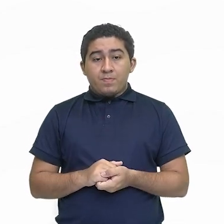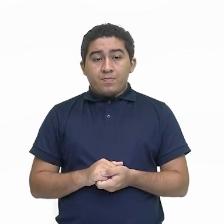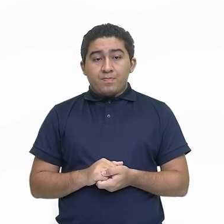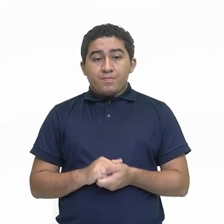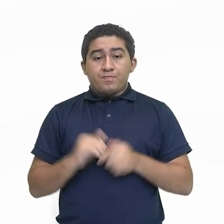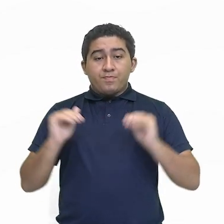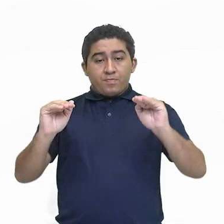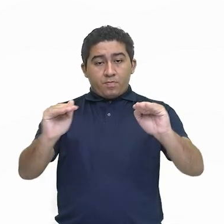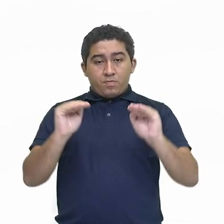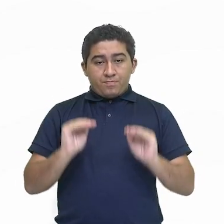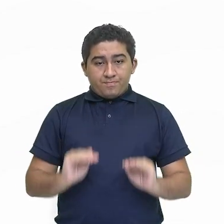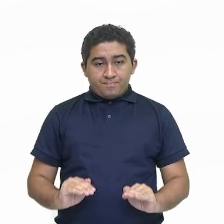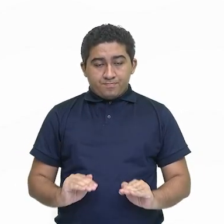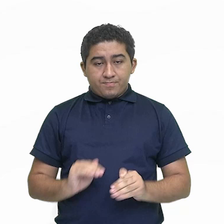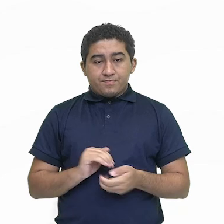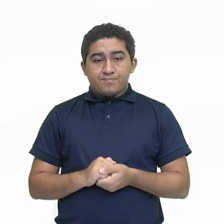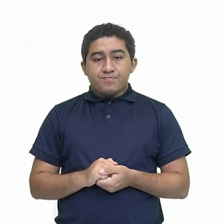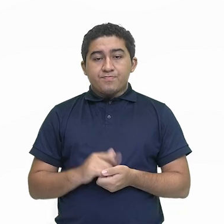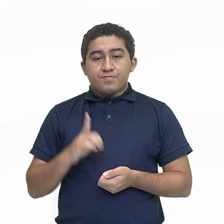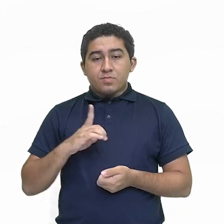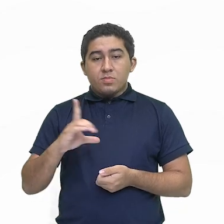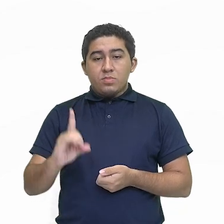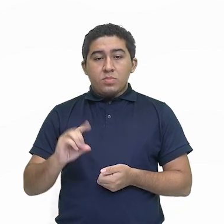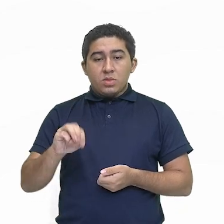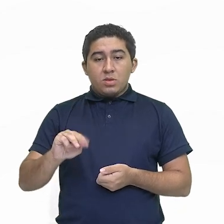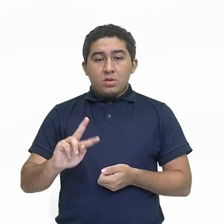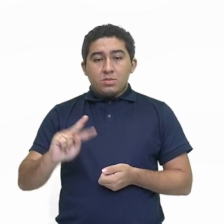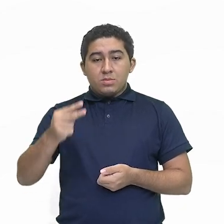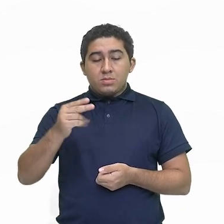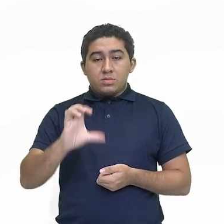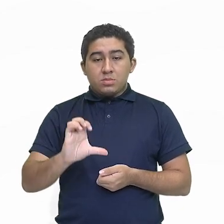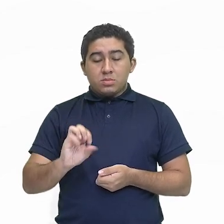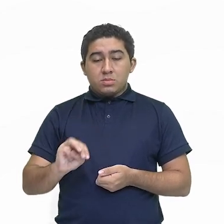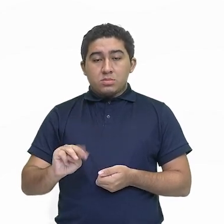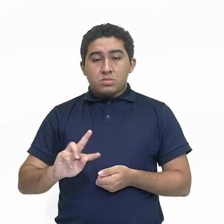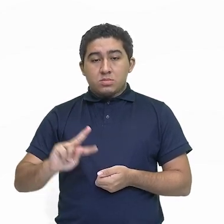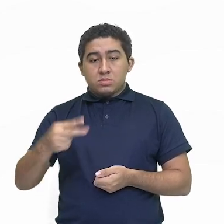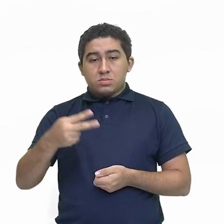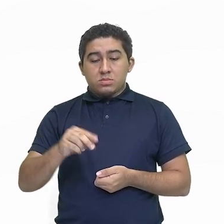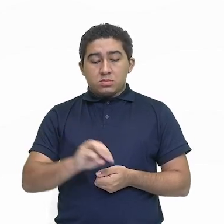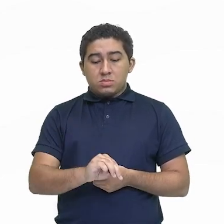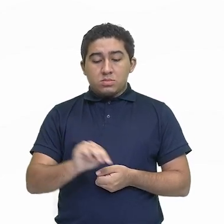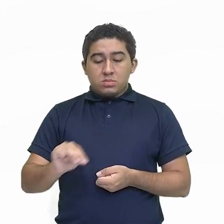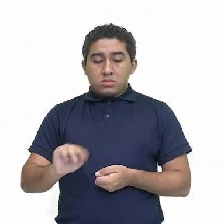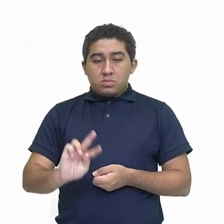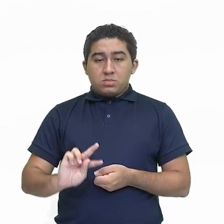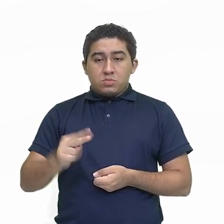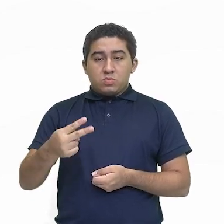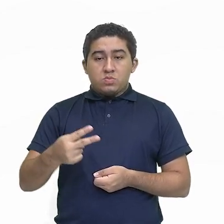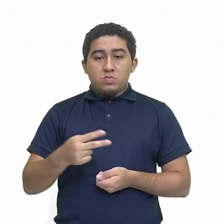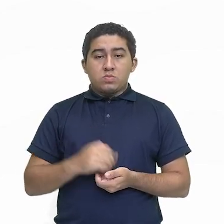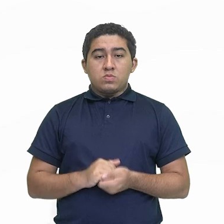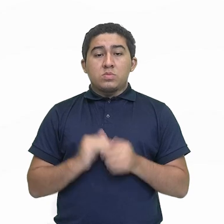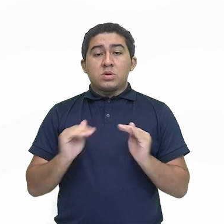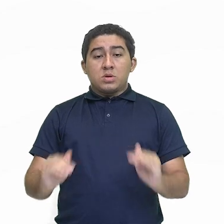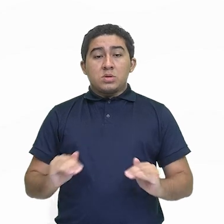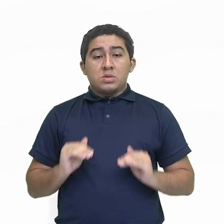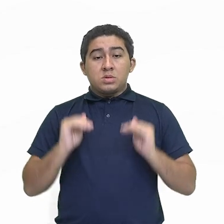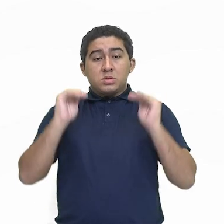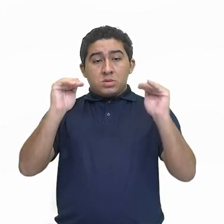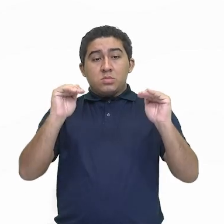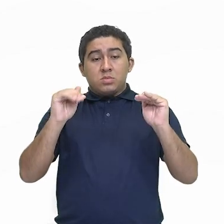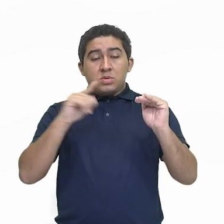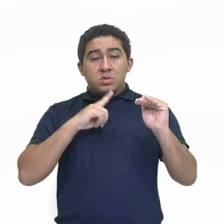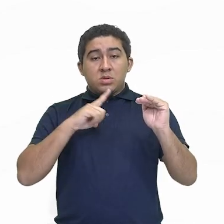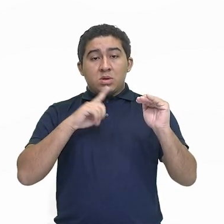os submúltiplos. O decímetro quadrado, centímetro quadrado, milímetro quadrado. E acima nós temos os